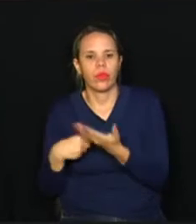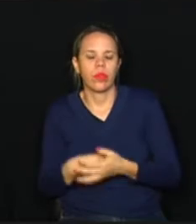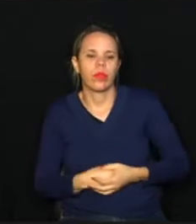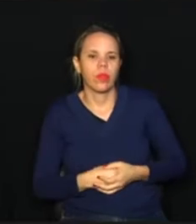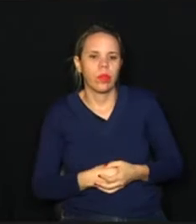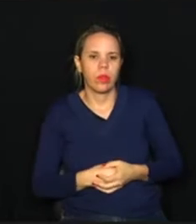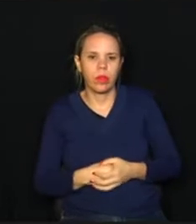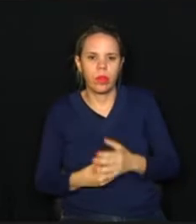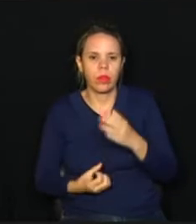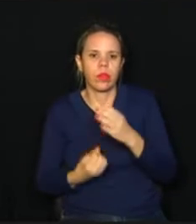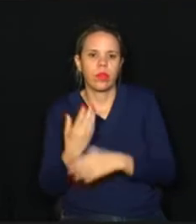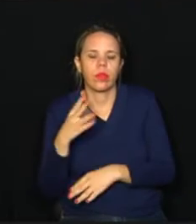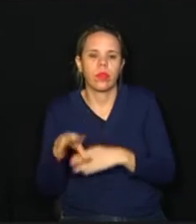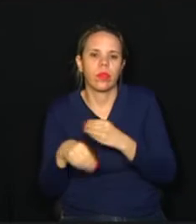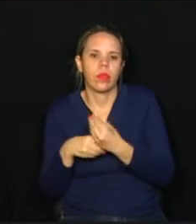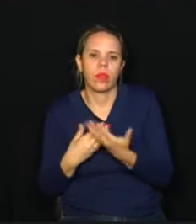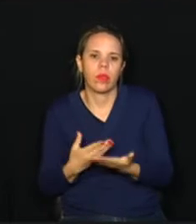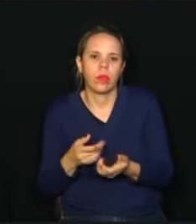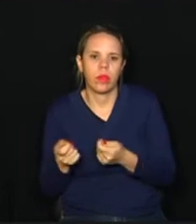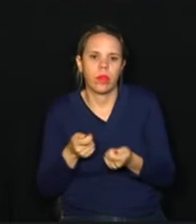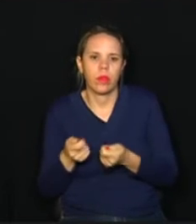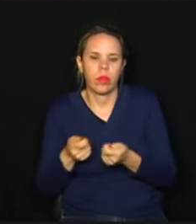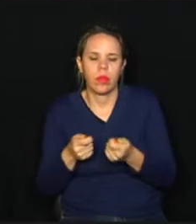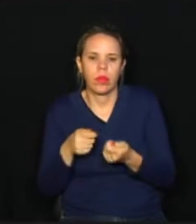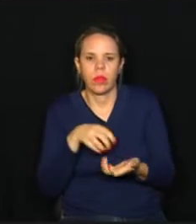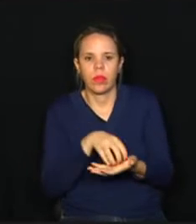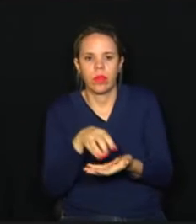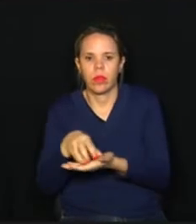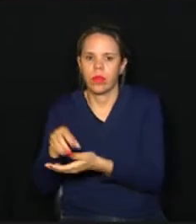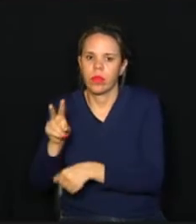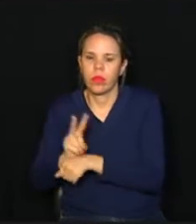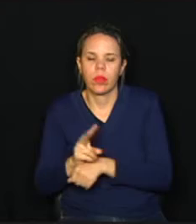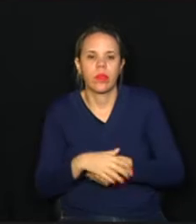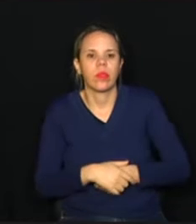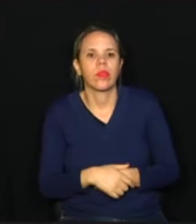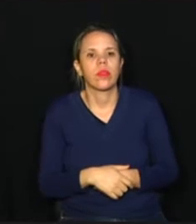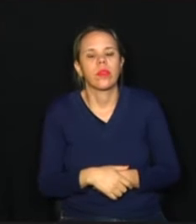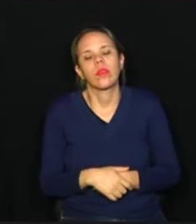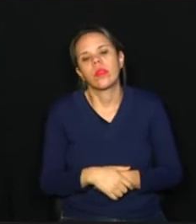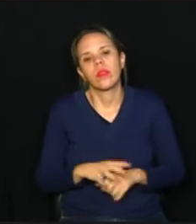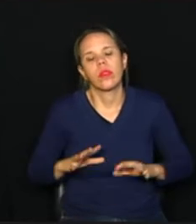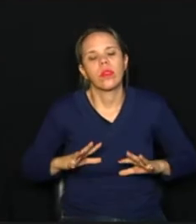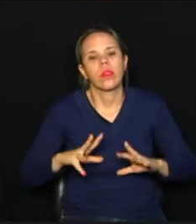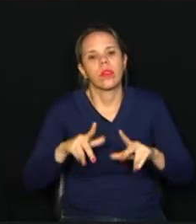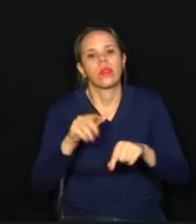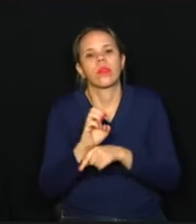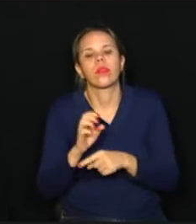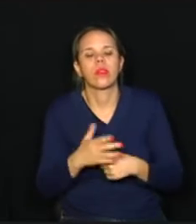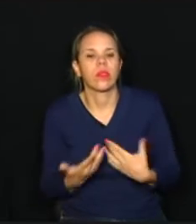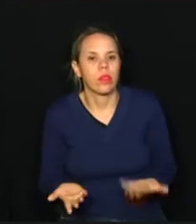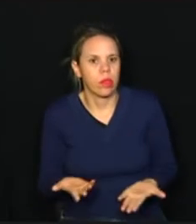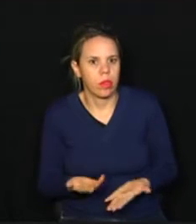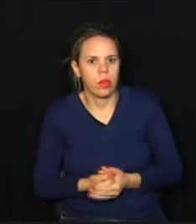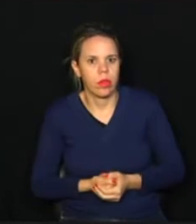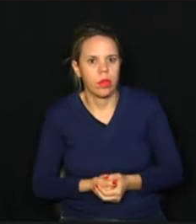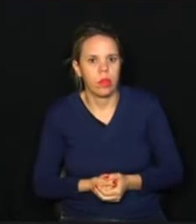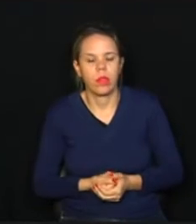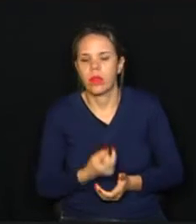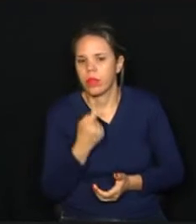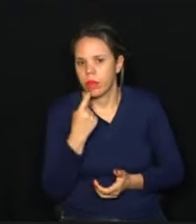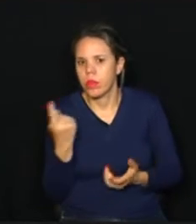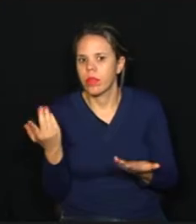na criação, implantação e manejo de unidades de conservação por todo o estado, inclusive em